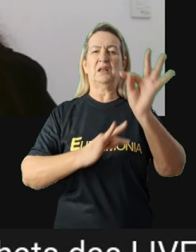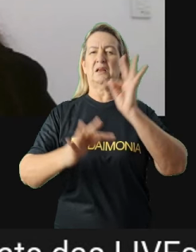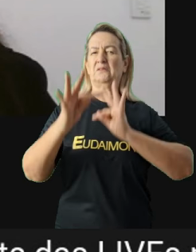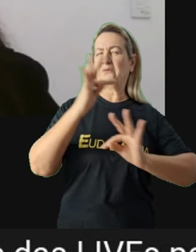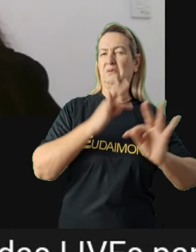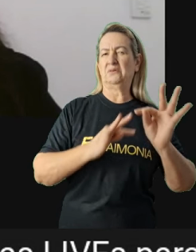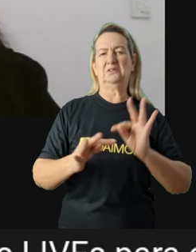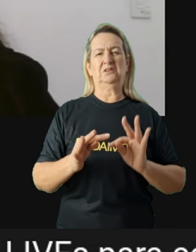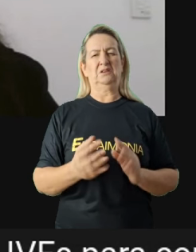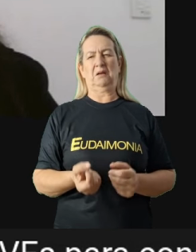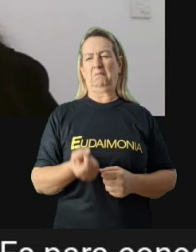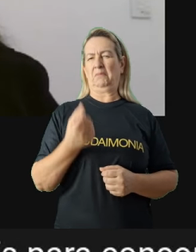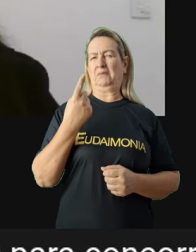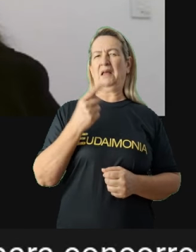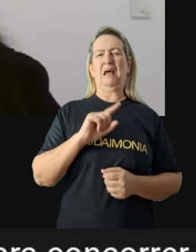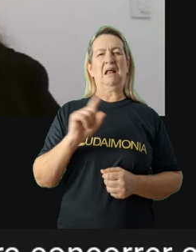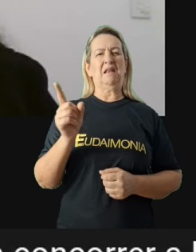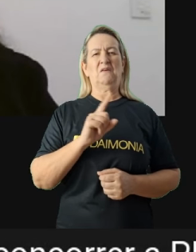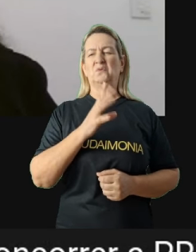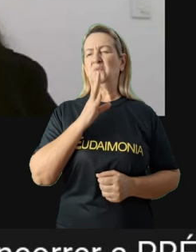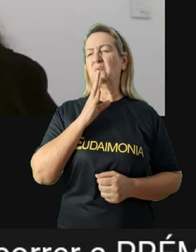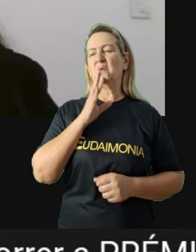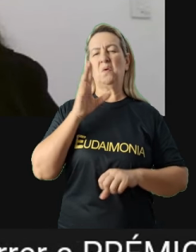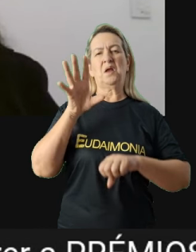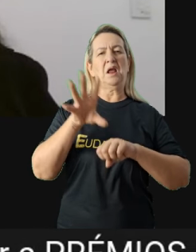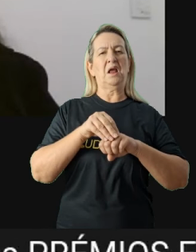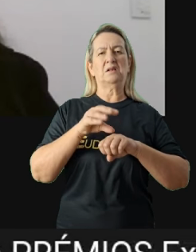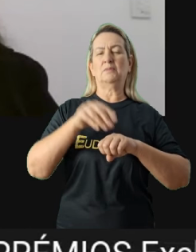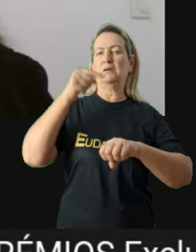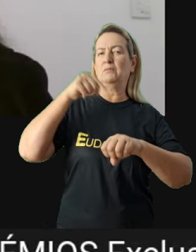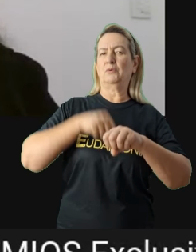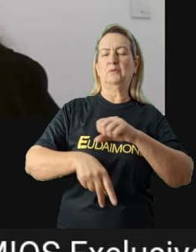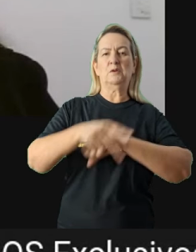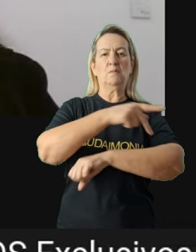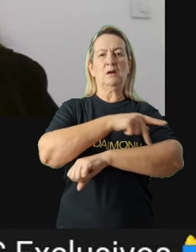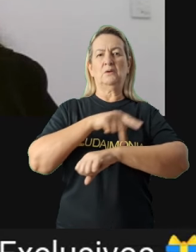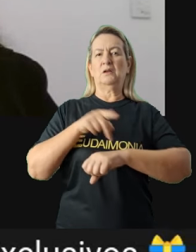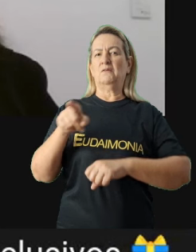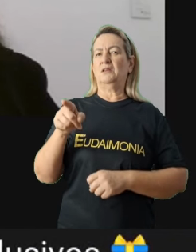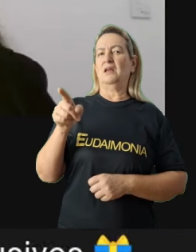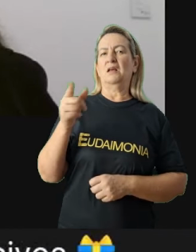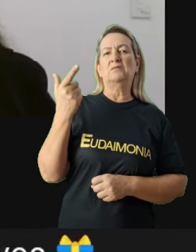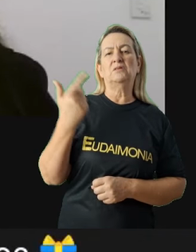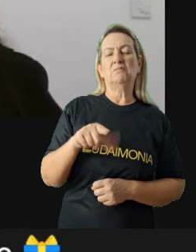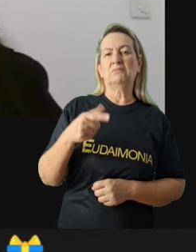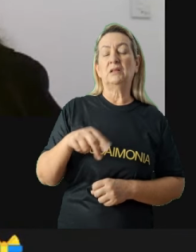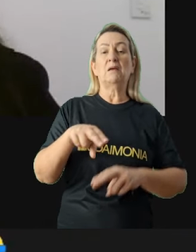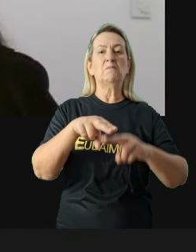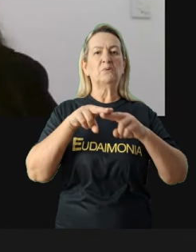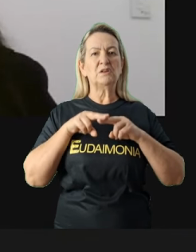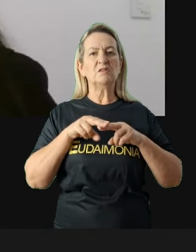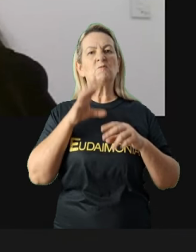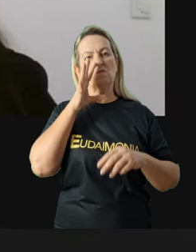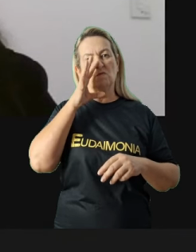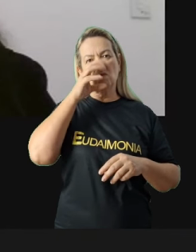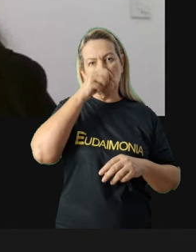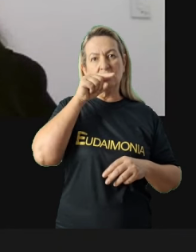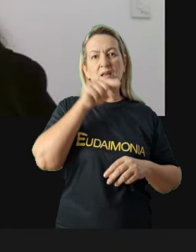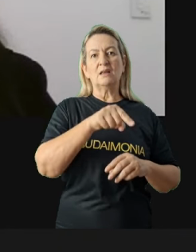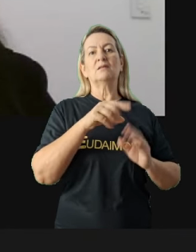de inovação, de tecnologia, é conversa fiada. É de gente que não conhece pedagogia, é de gente que não